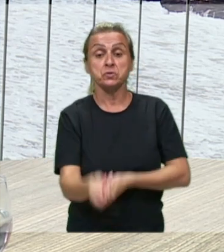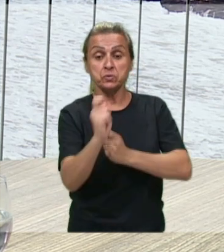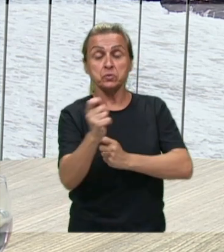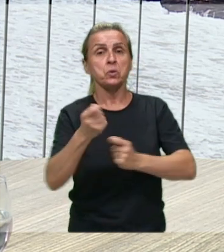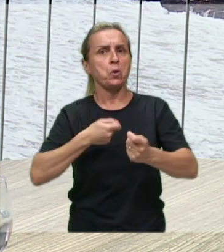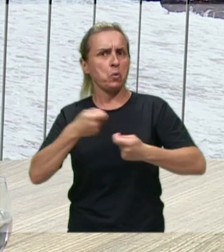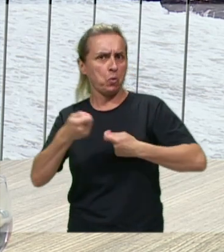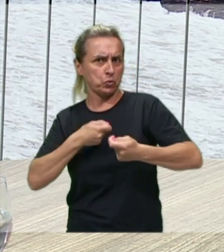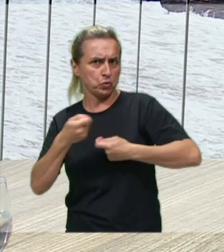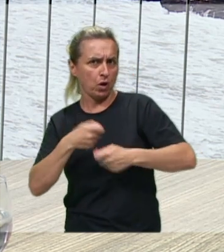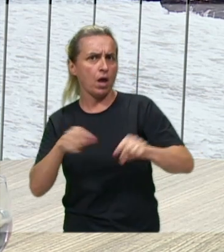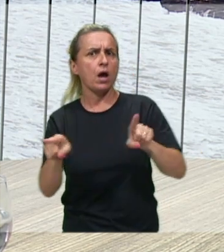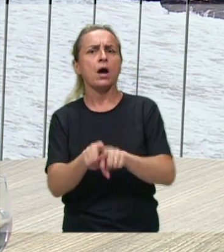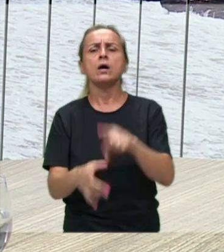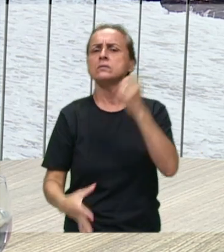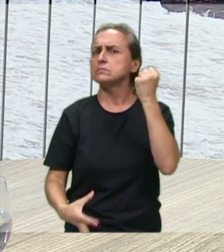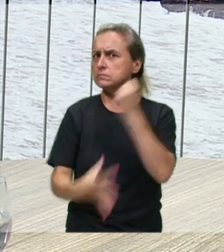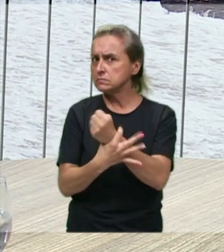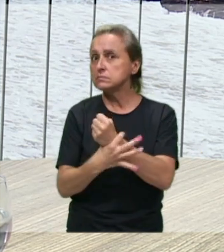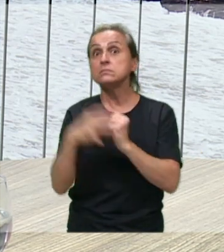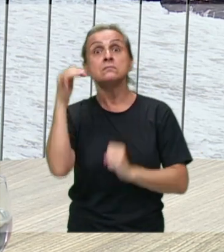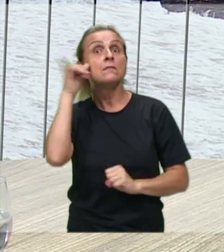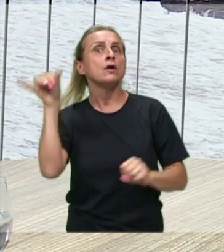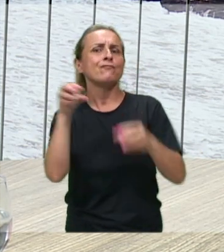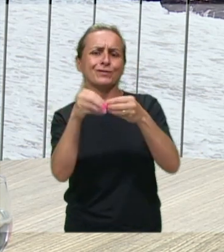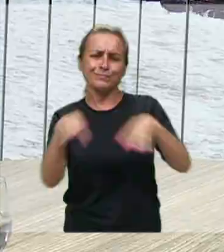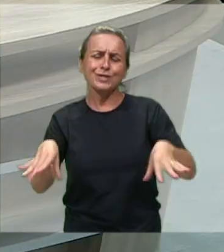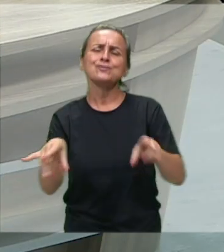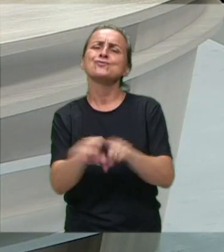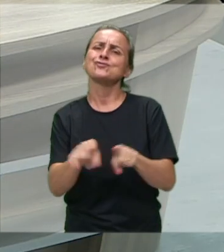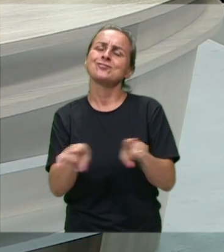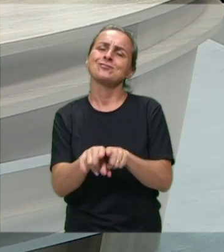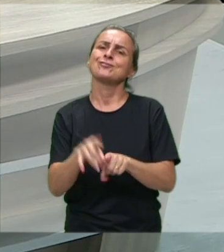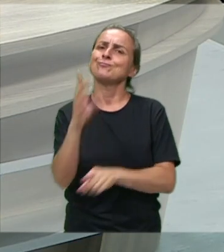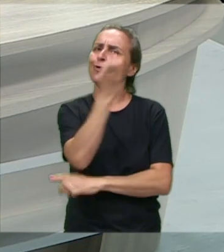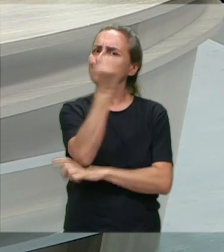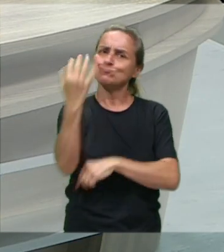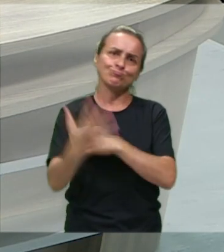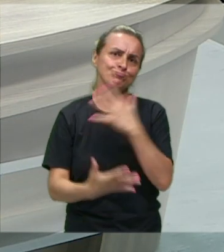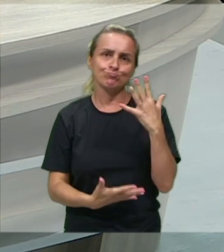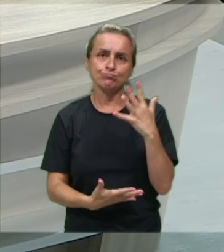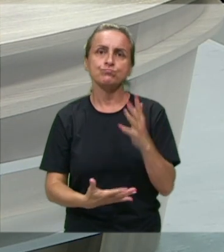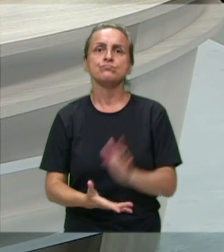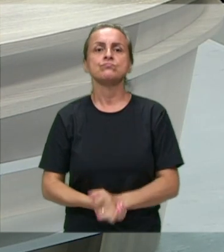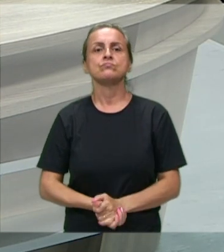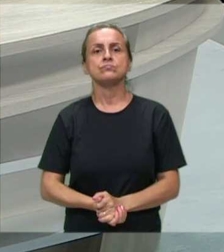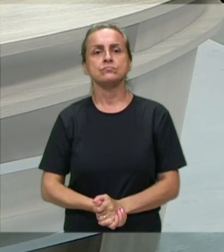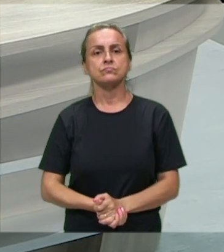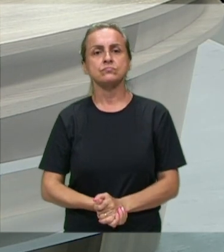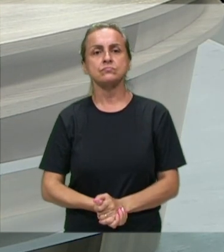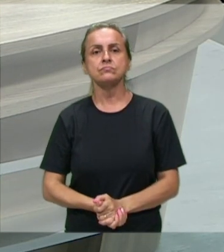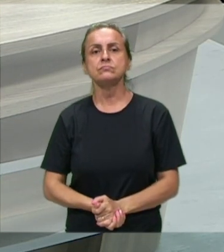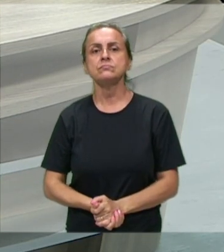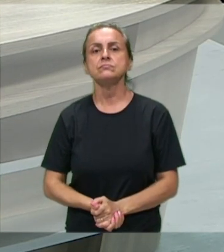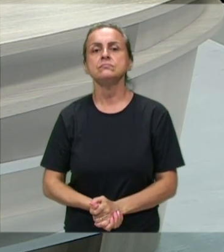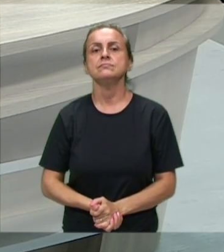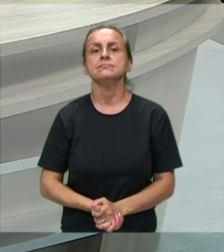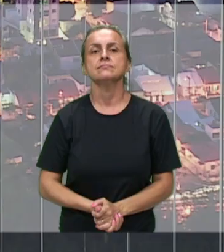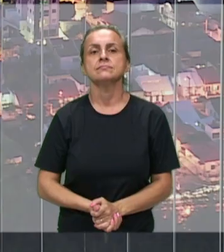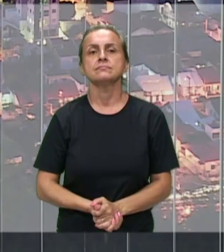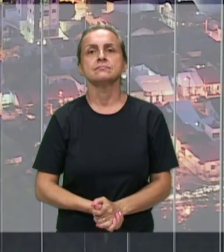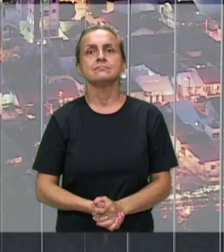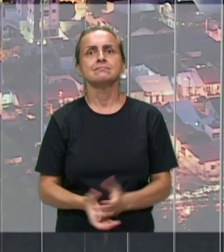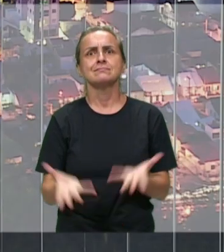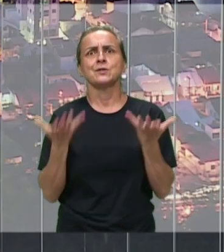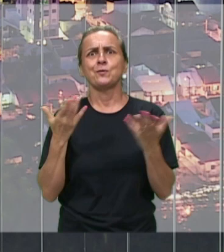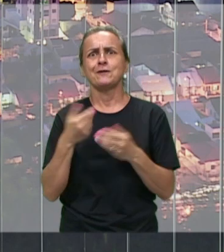pesca sustentável para que não se prejudique o tamanho da nossa biomassa. Com certeza. Nossa, mas eu não consegui vencer nem